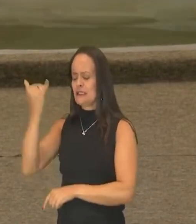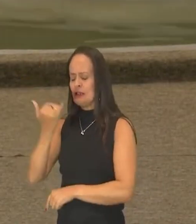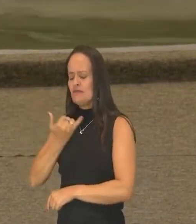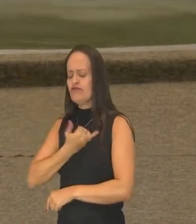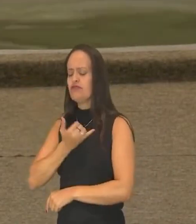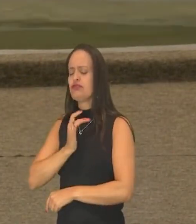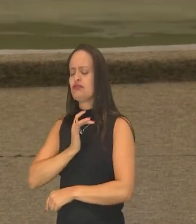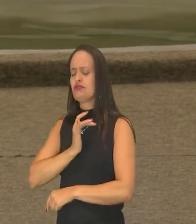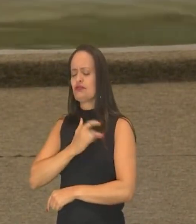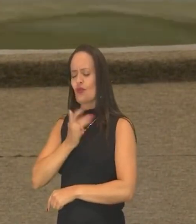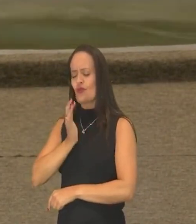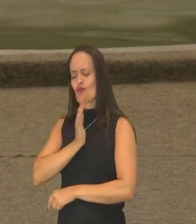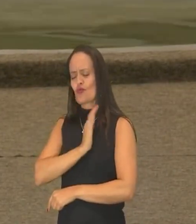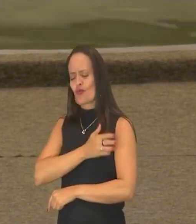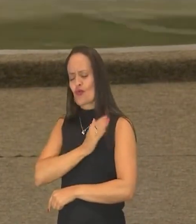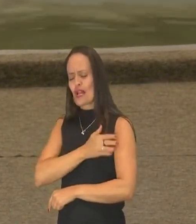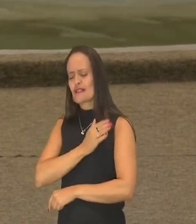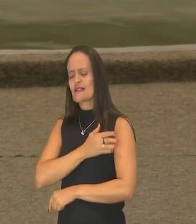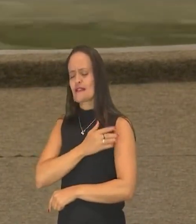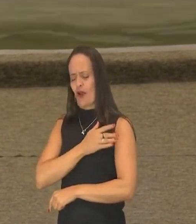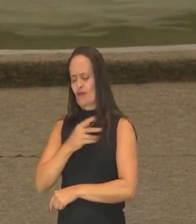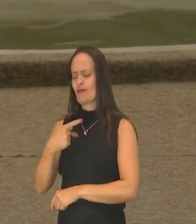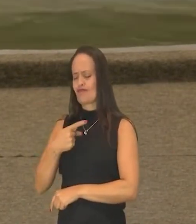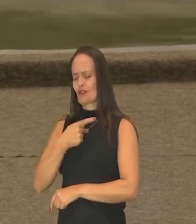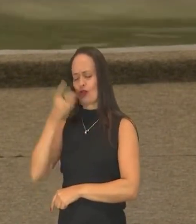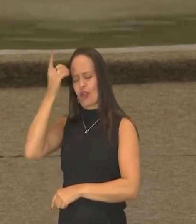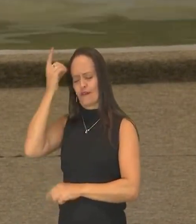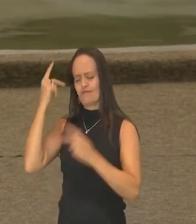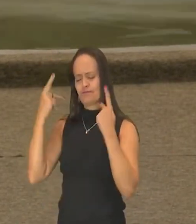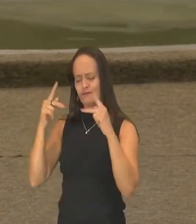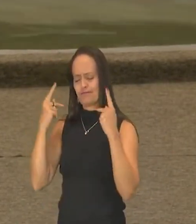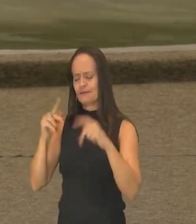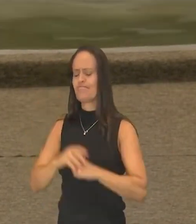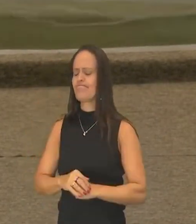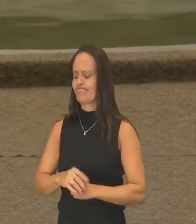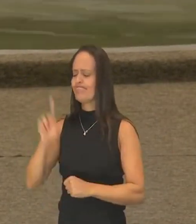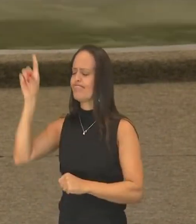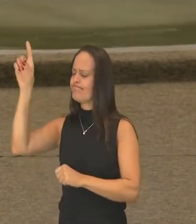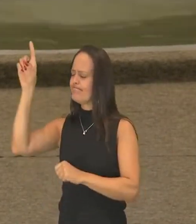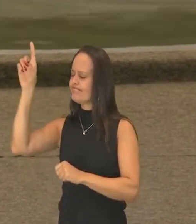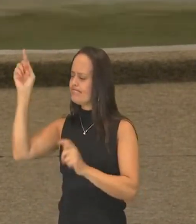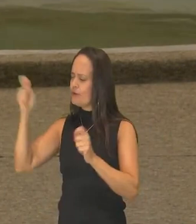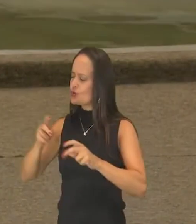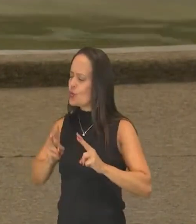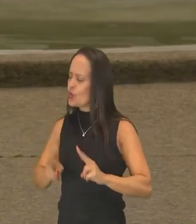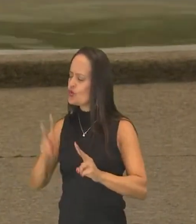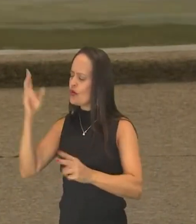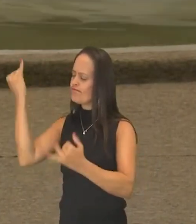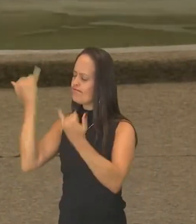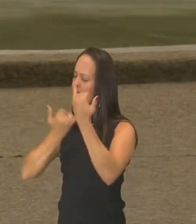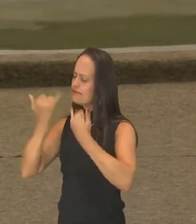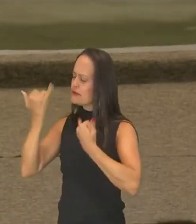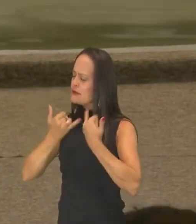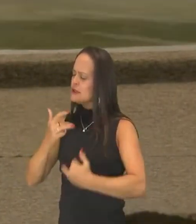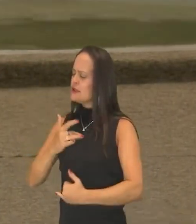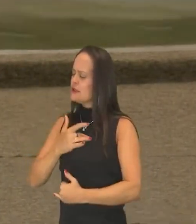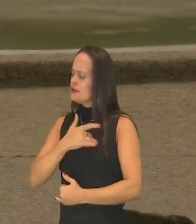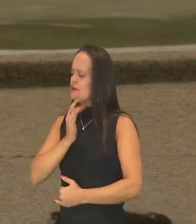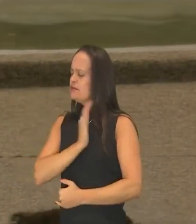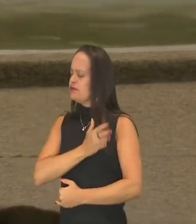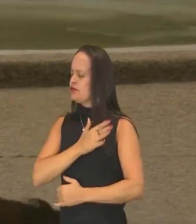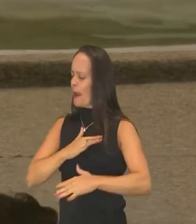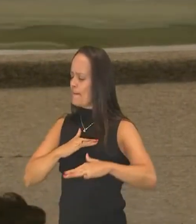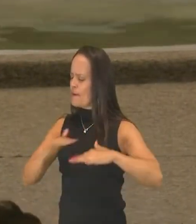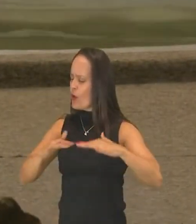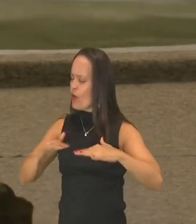da instrumentalidade do pastor Davi, e te peço, Senhor, que Tu possa estar continuando falando aos nossos corações e movendo a